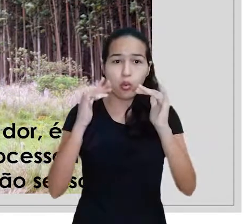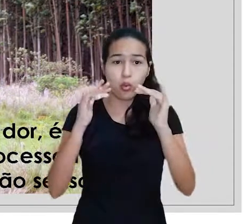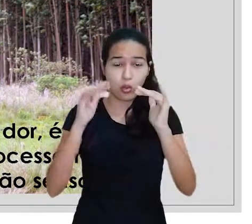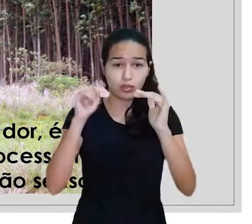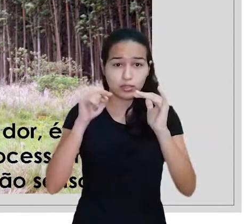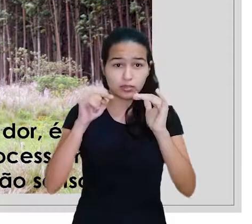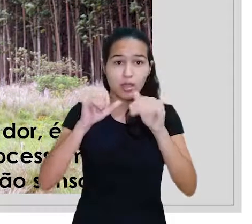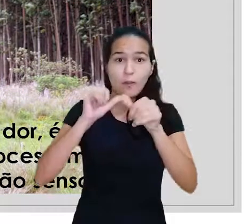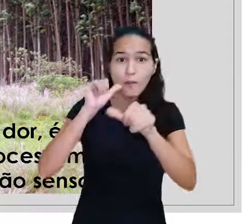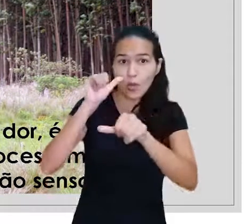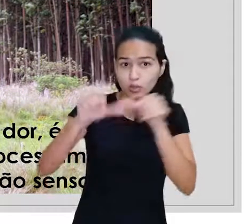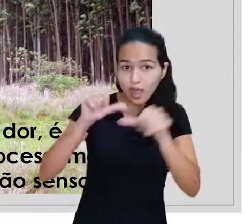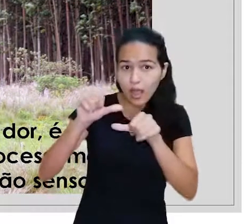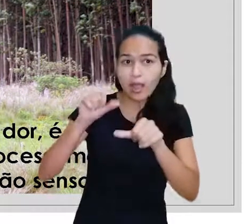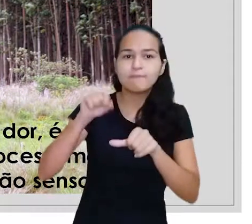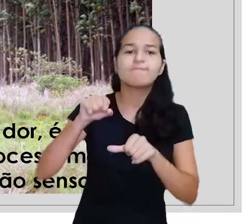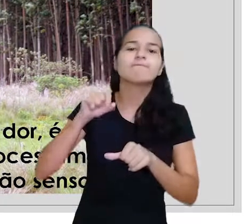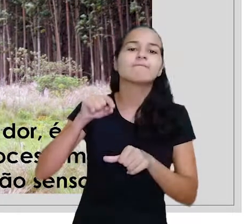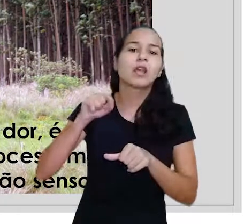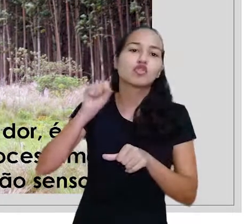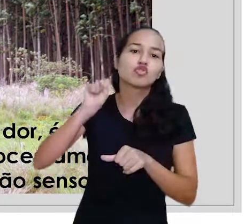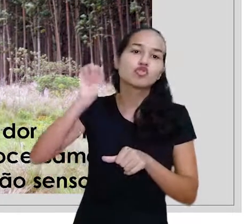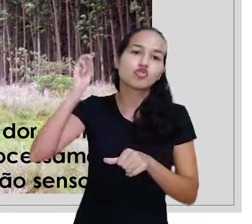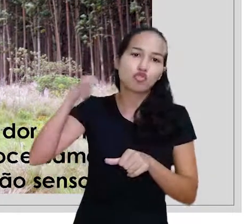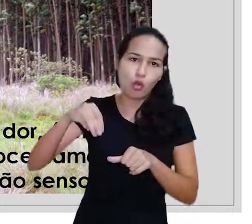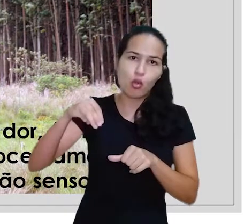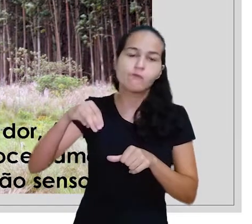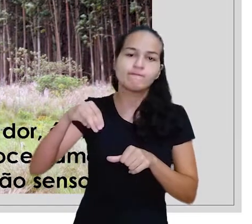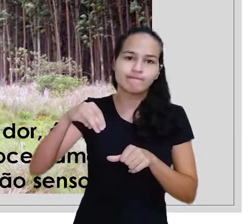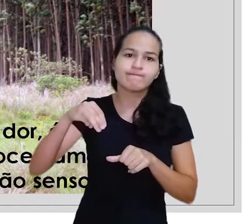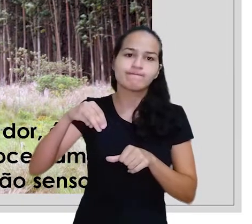para aí sim o nosso cérebro codificar